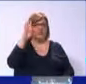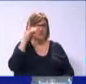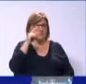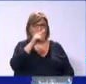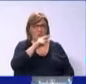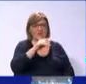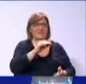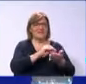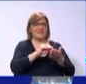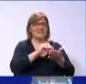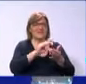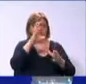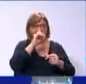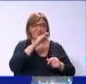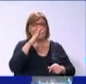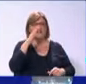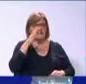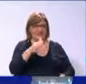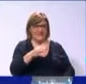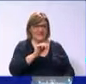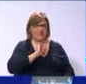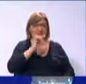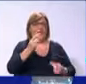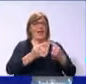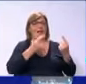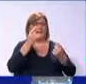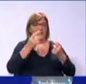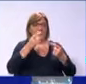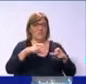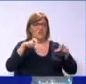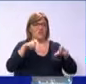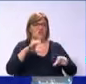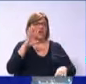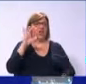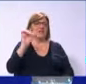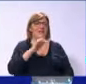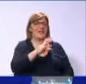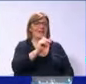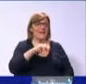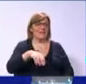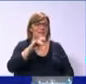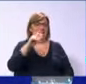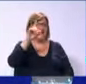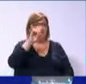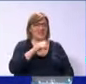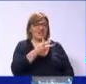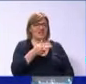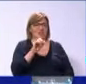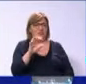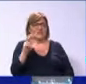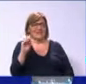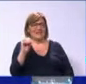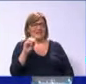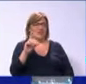oq ele o secretário de estado disseram alugada mental alguém nas instalações de um motel em caminha nos dias 28 e 30 de